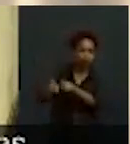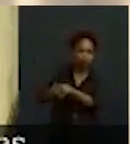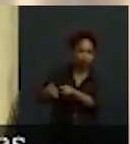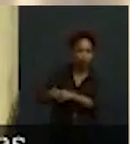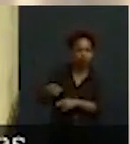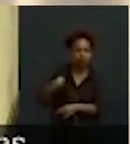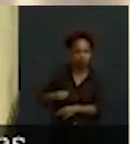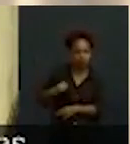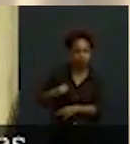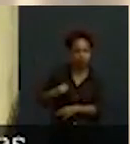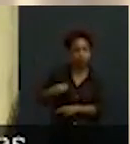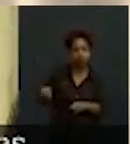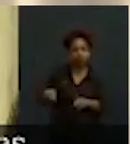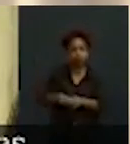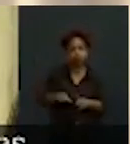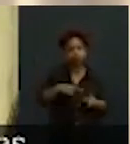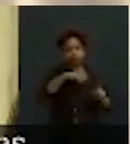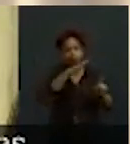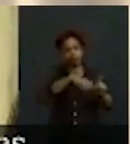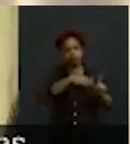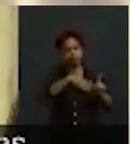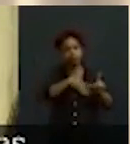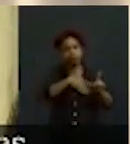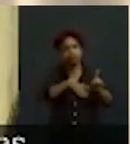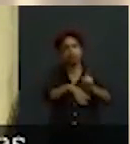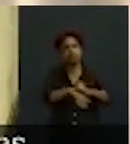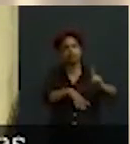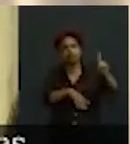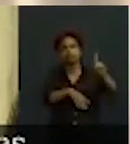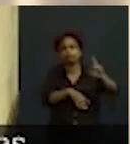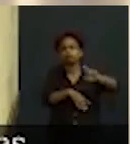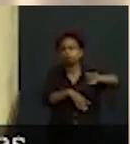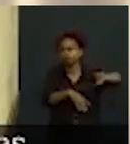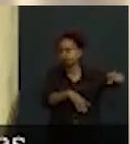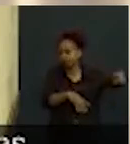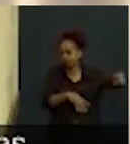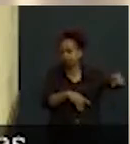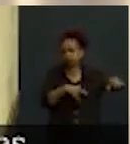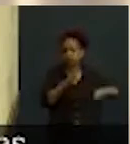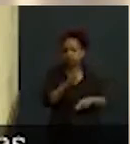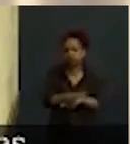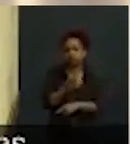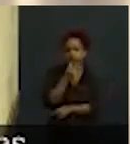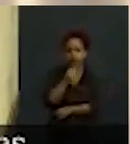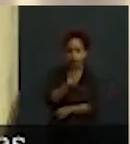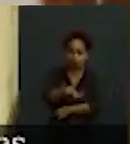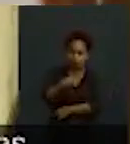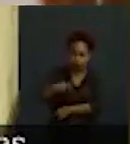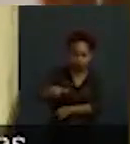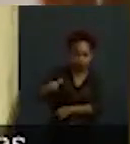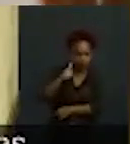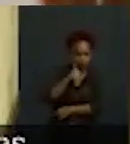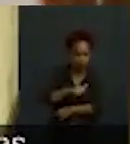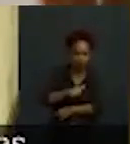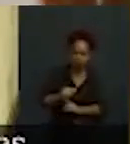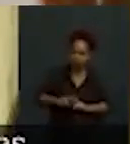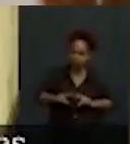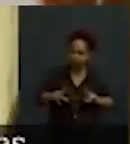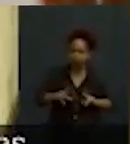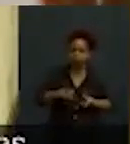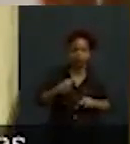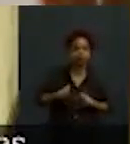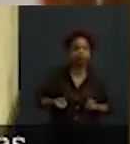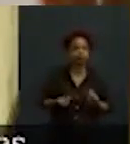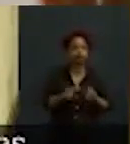vivêssemos, reverenciando os deuses e ajudando os homens. A vida é curta e nossa missão